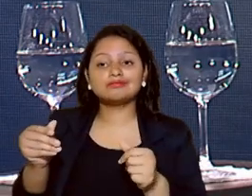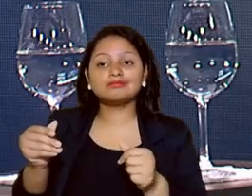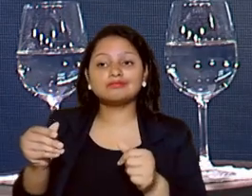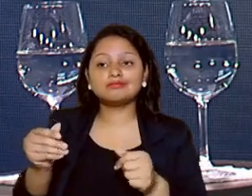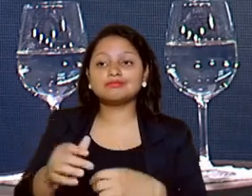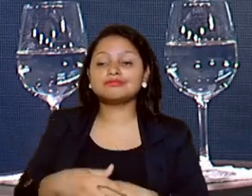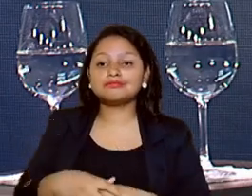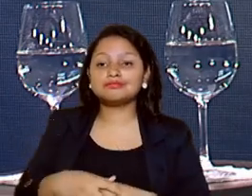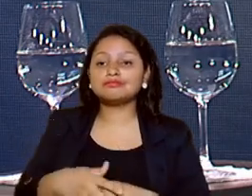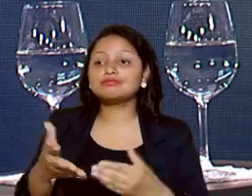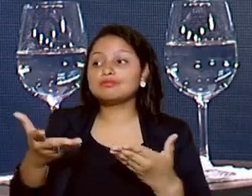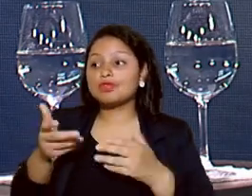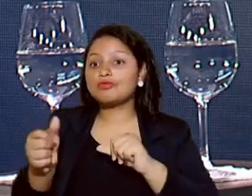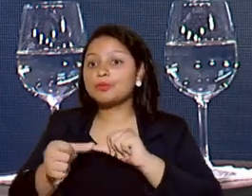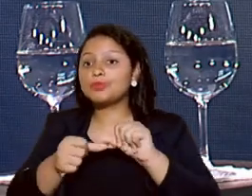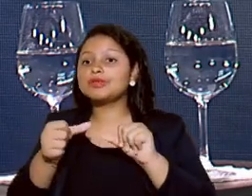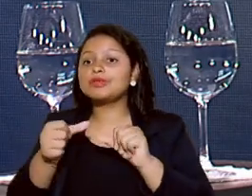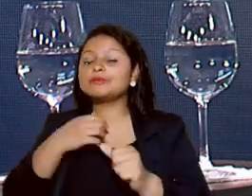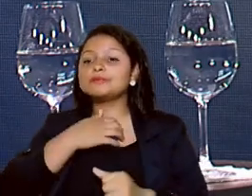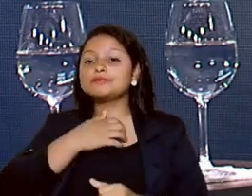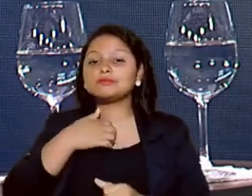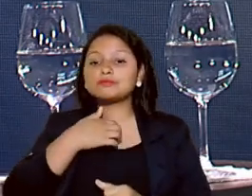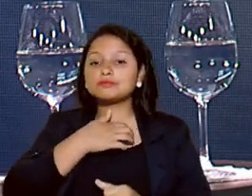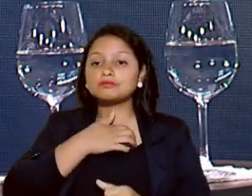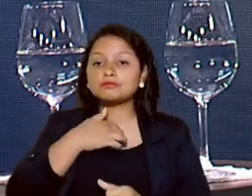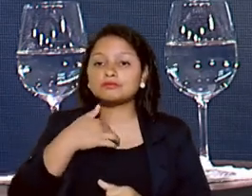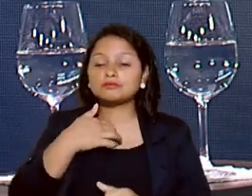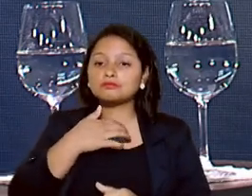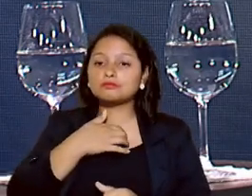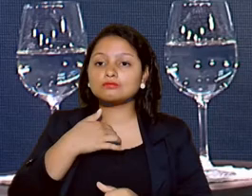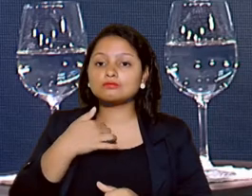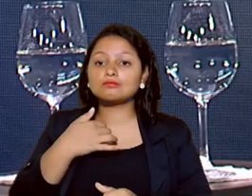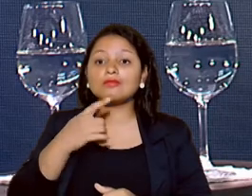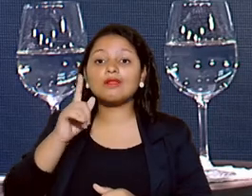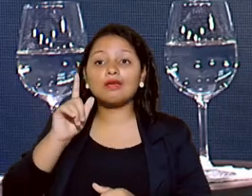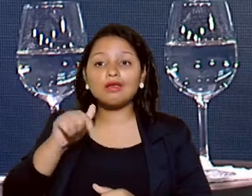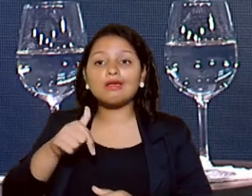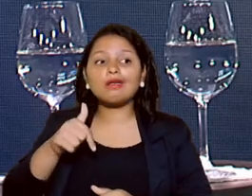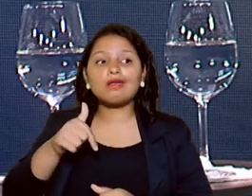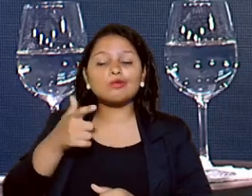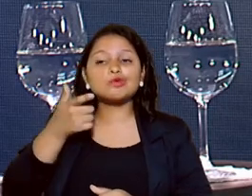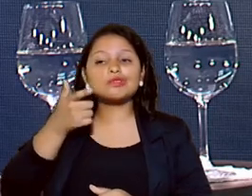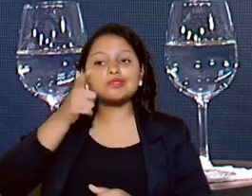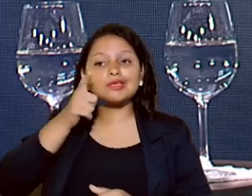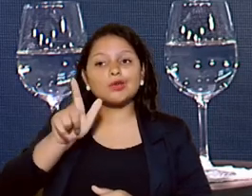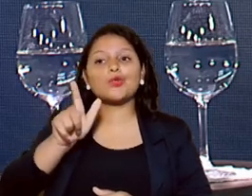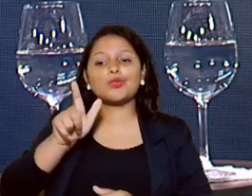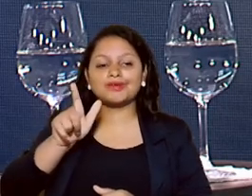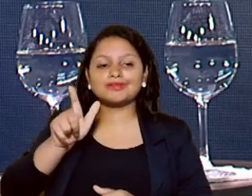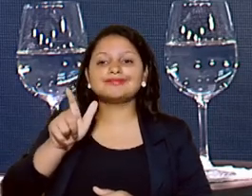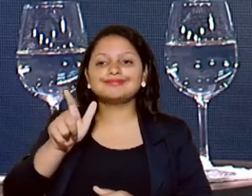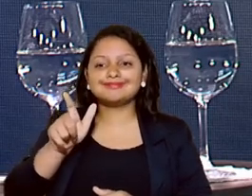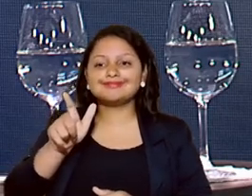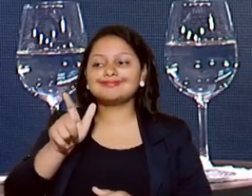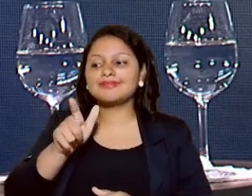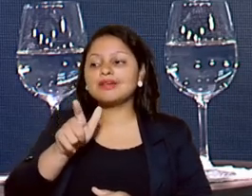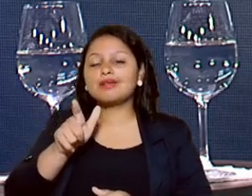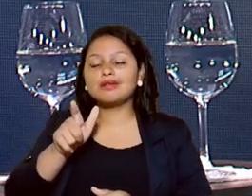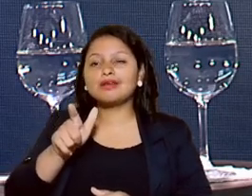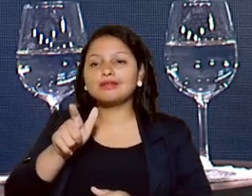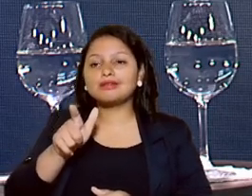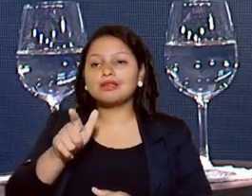vai transformar numa oferta no produto Então eu acho que um ganho que a gente teve né dessa o coronavírus